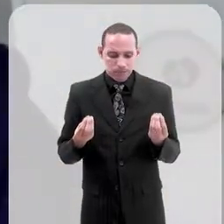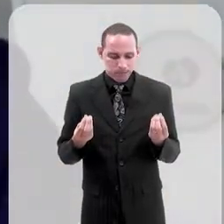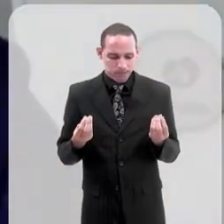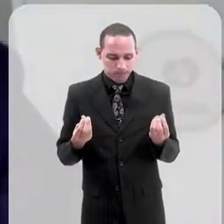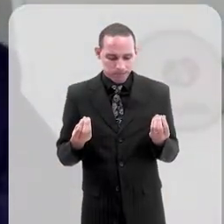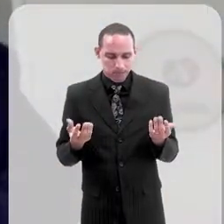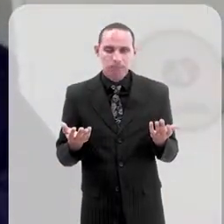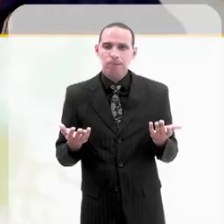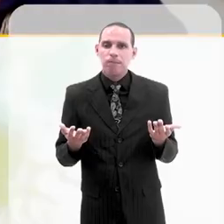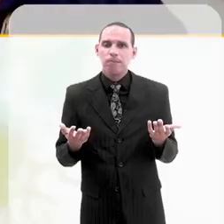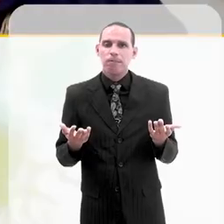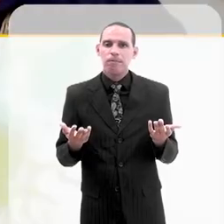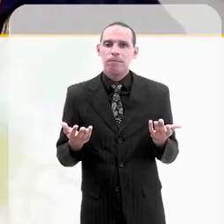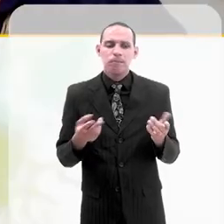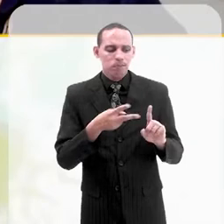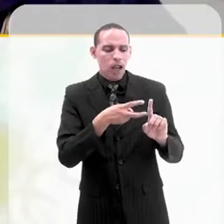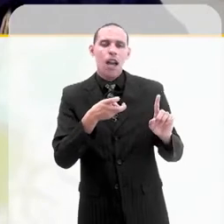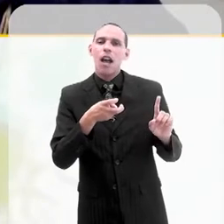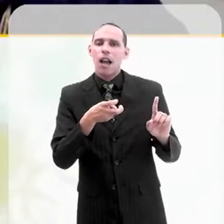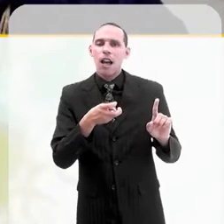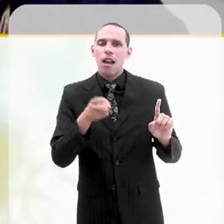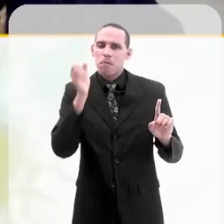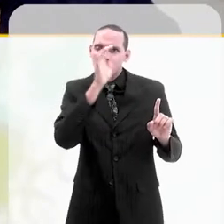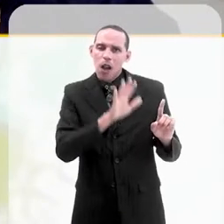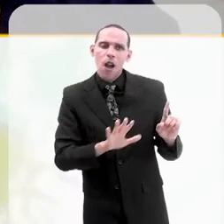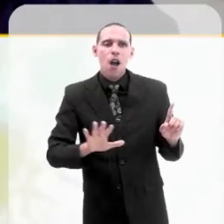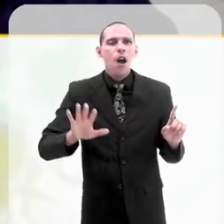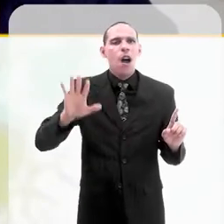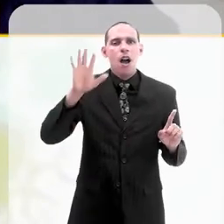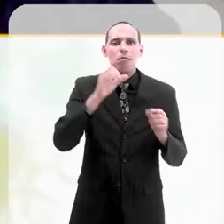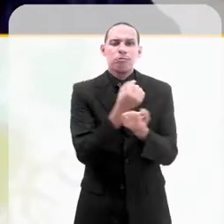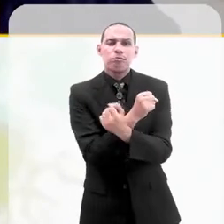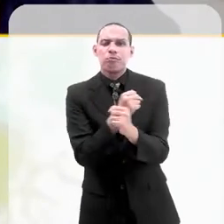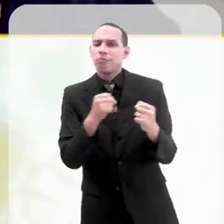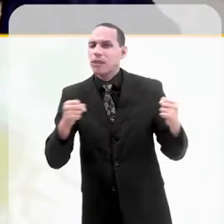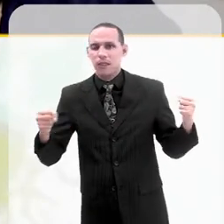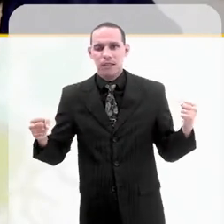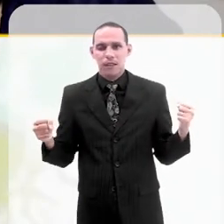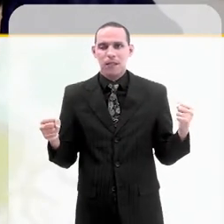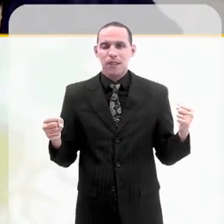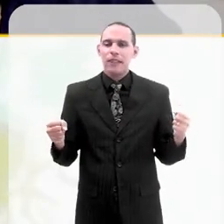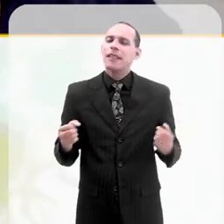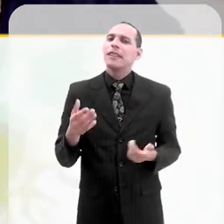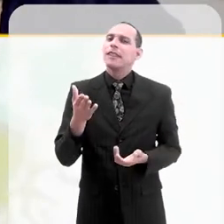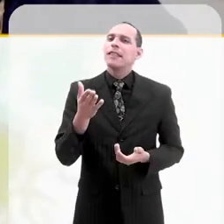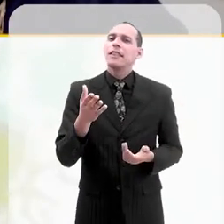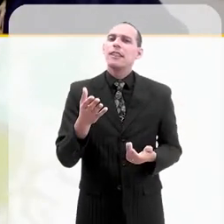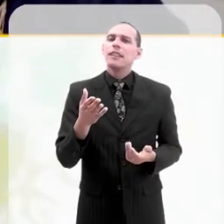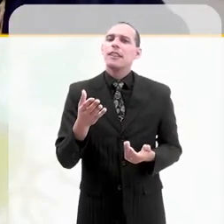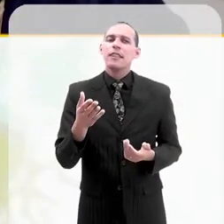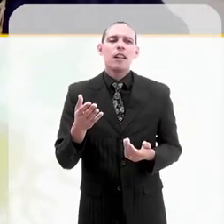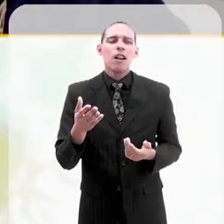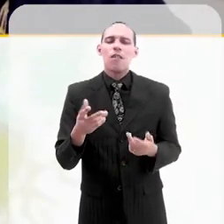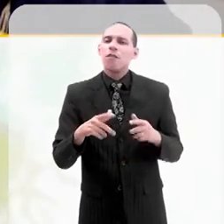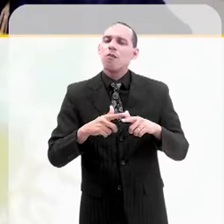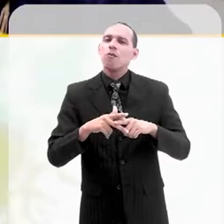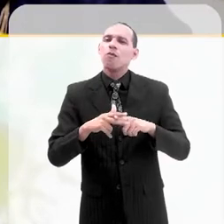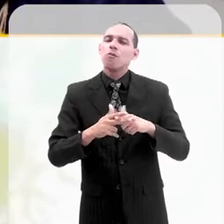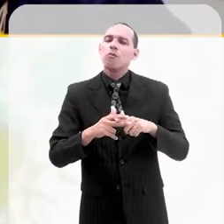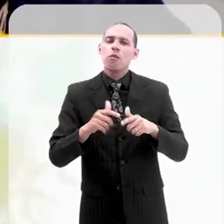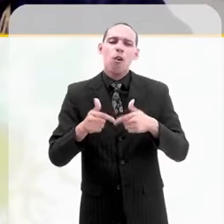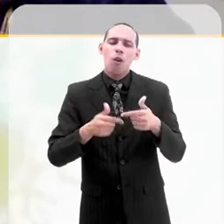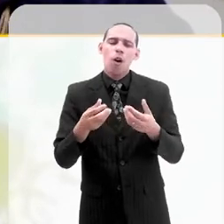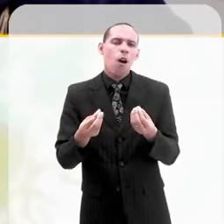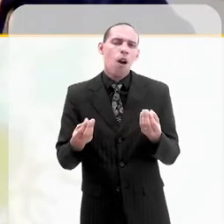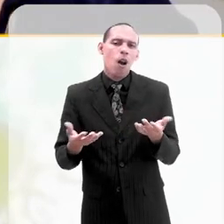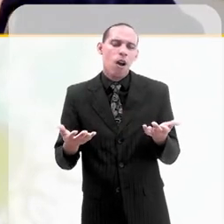um reconhecimento nacional muito grande, Em muito linhas grande. Então, gerais, como é que ele funciona, professora? ele é um